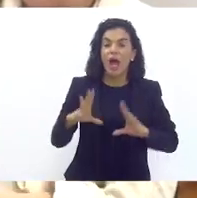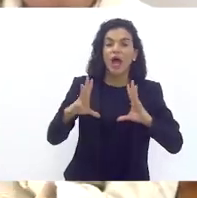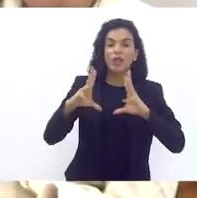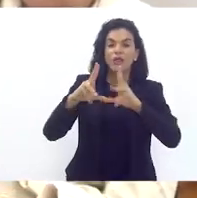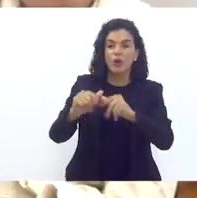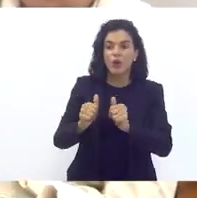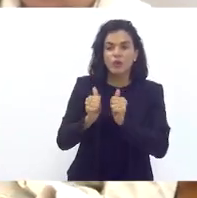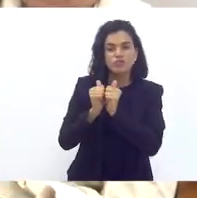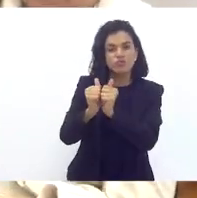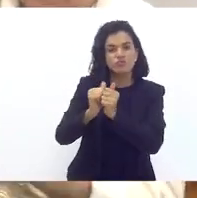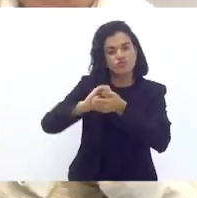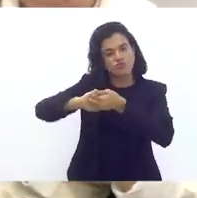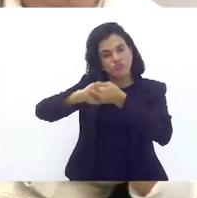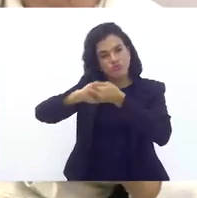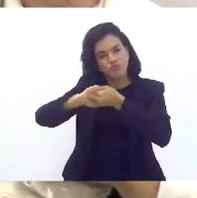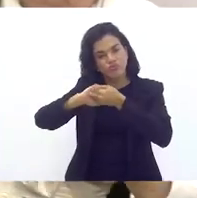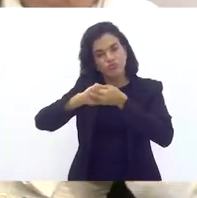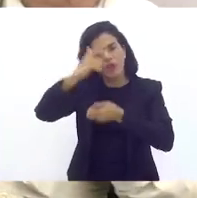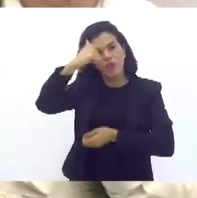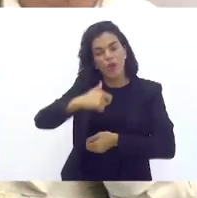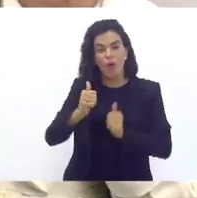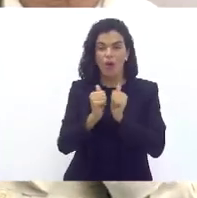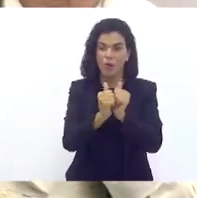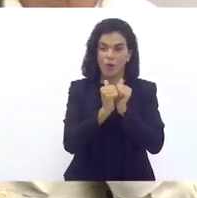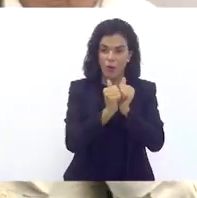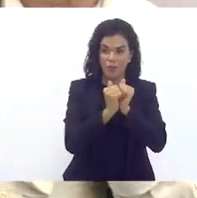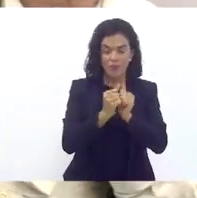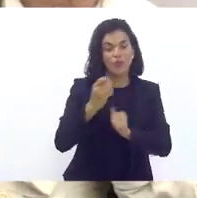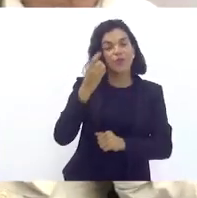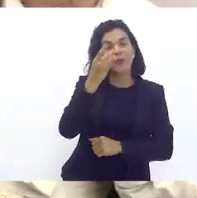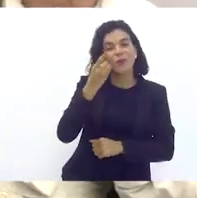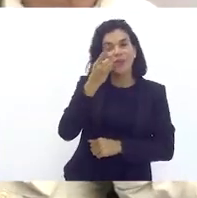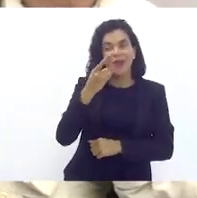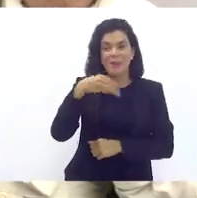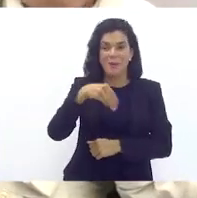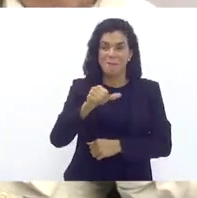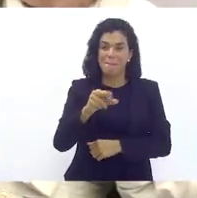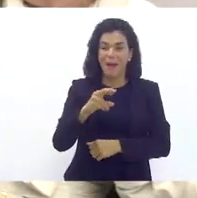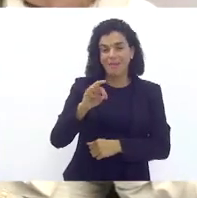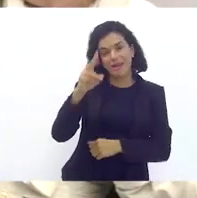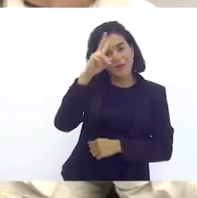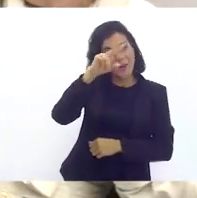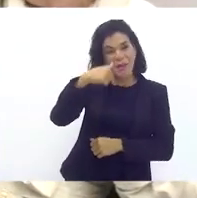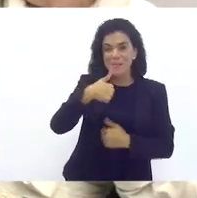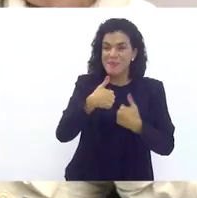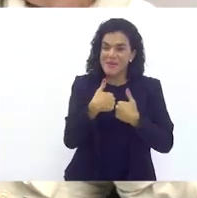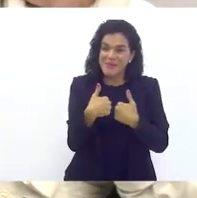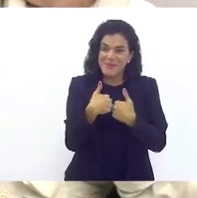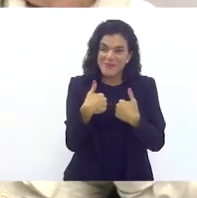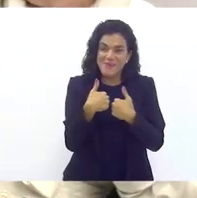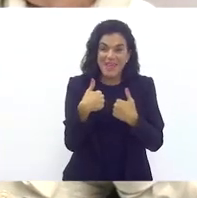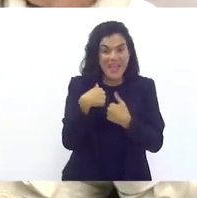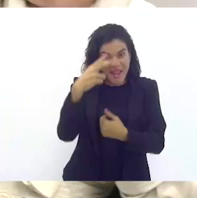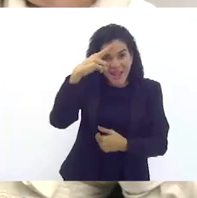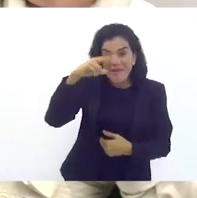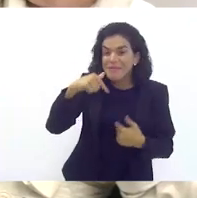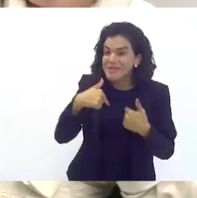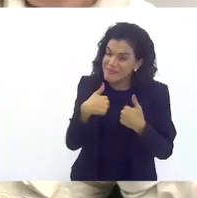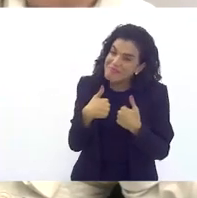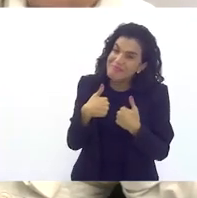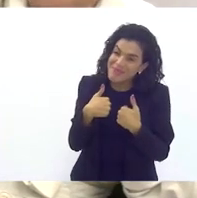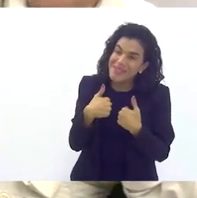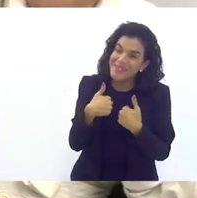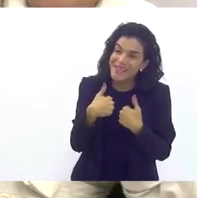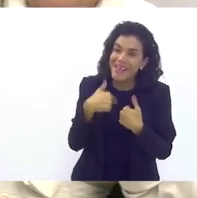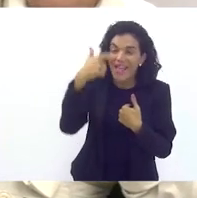companheiros que eu acompanho tantos anos. Doutora Marta Rocha, a senhora nem lembra de mim. Sou do Getúlio Vargas, a senhora. Sim! A